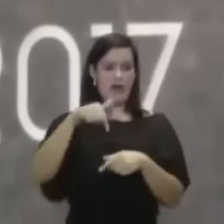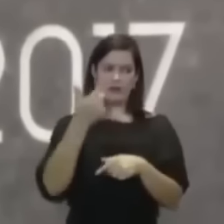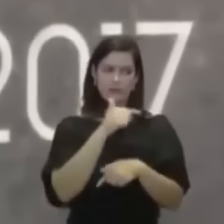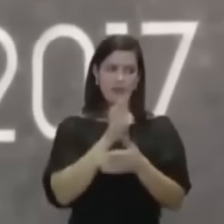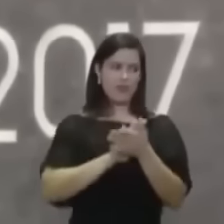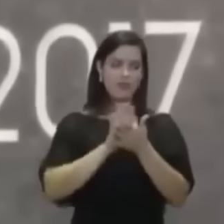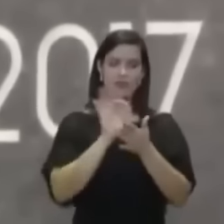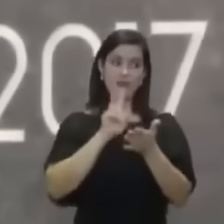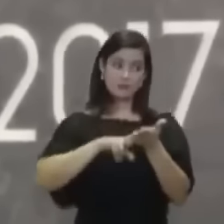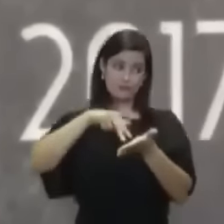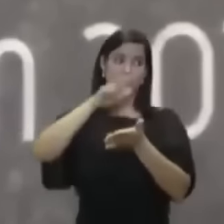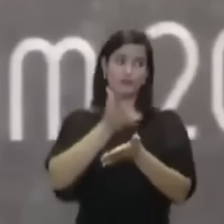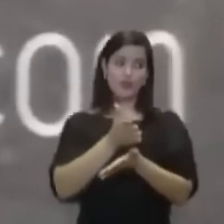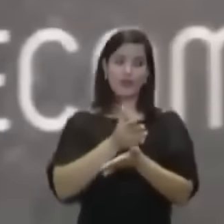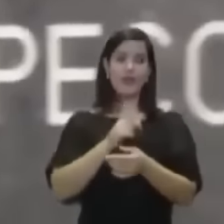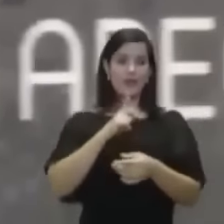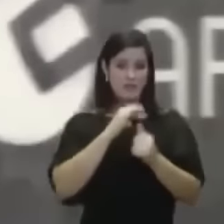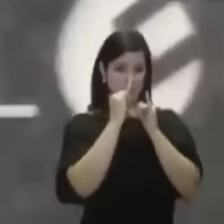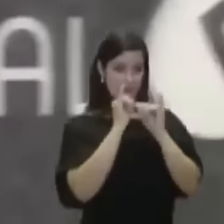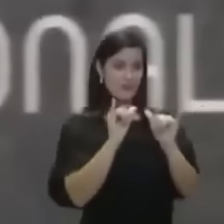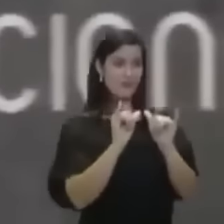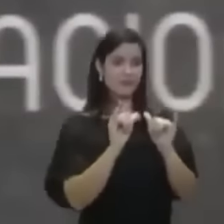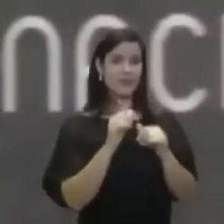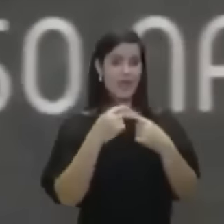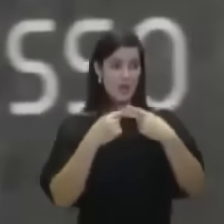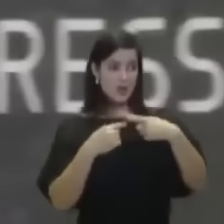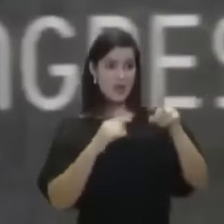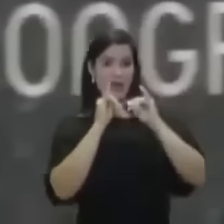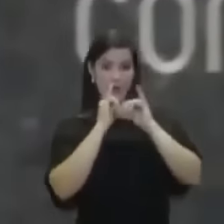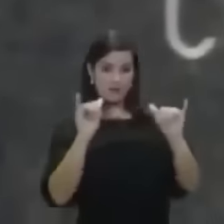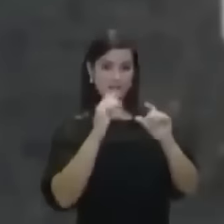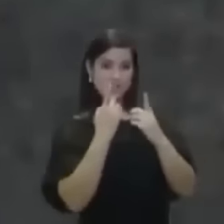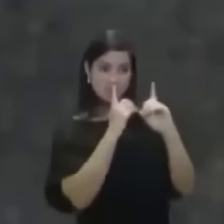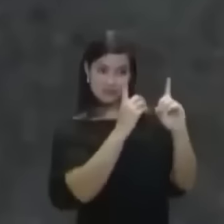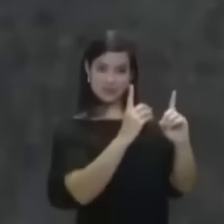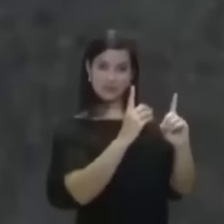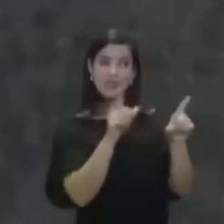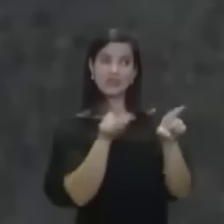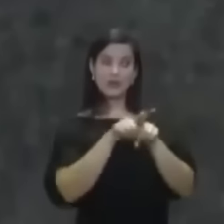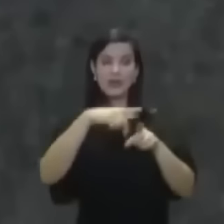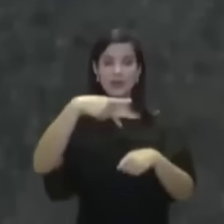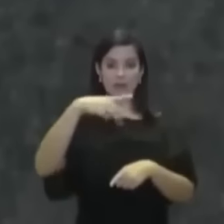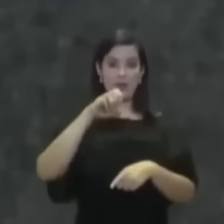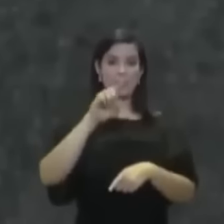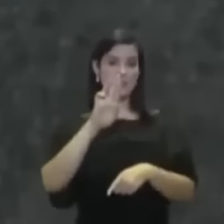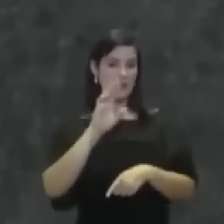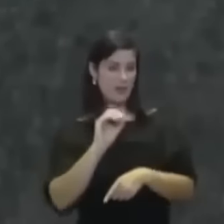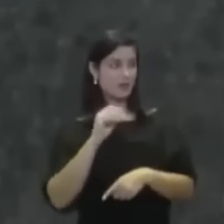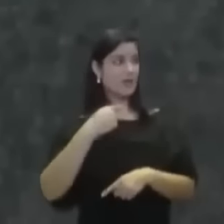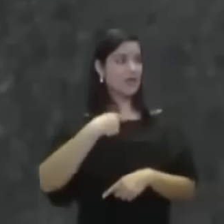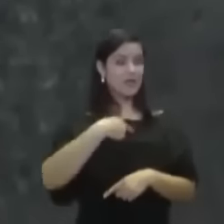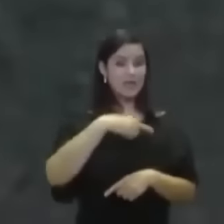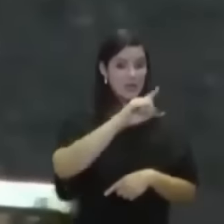ressuscitou. E tem um recado aqui: e de dizer aos seus discípulos e a Pedro, que ele irá diante de vós para a